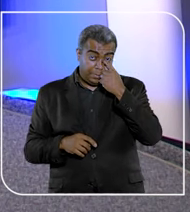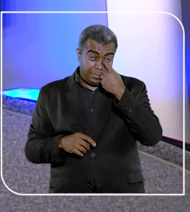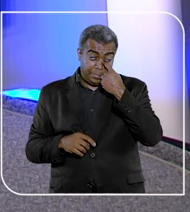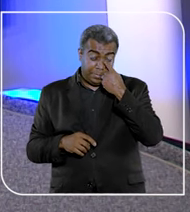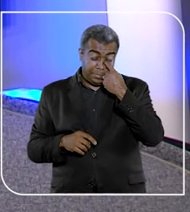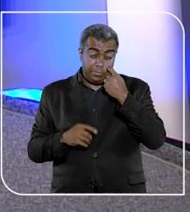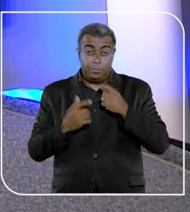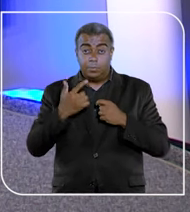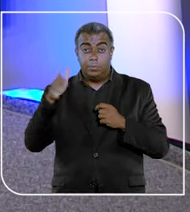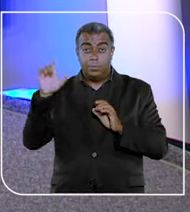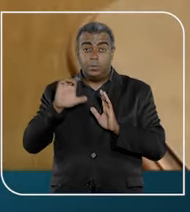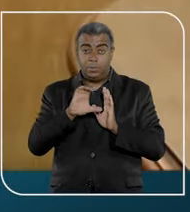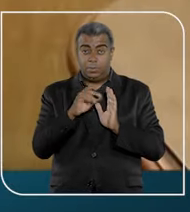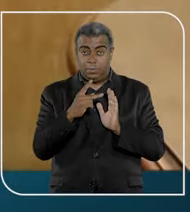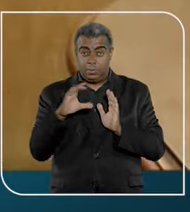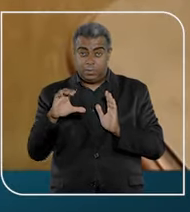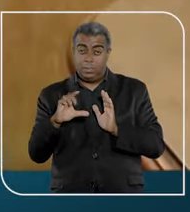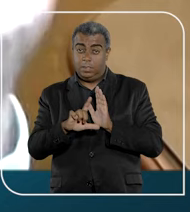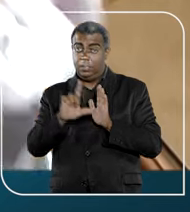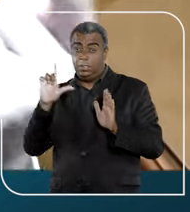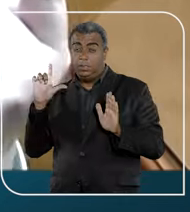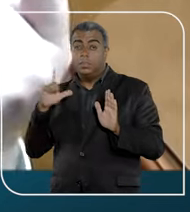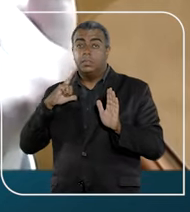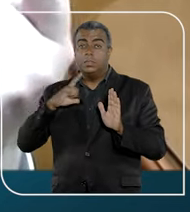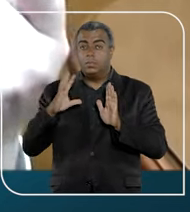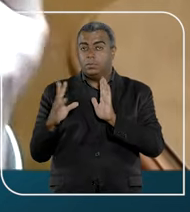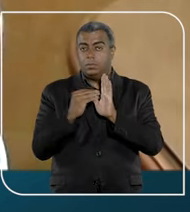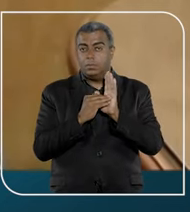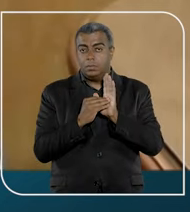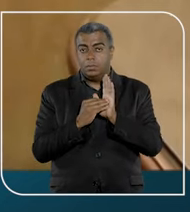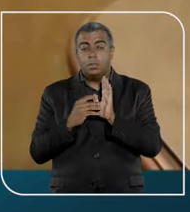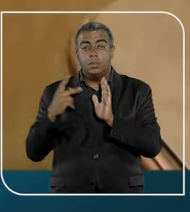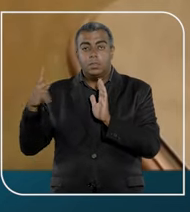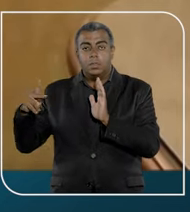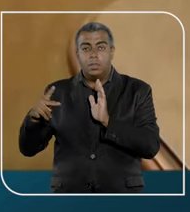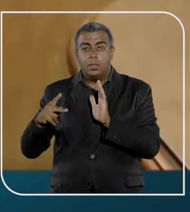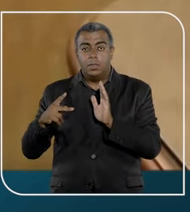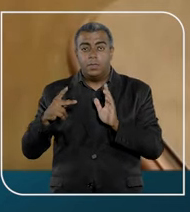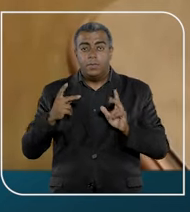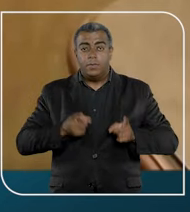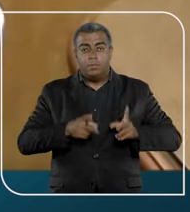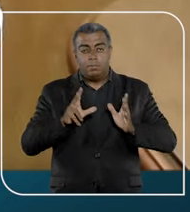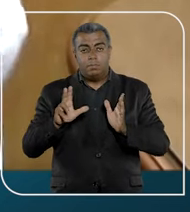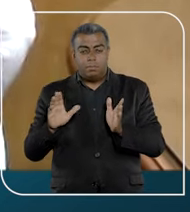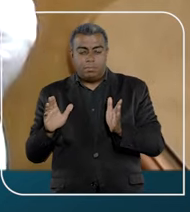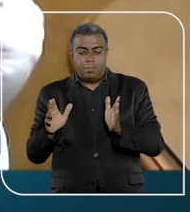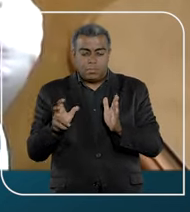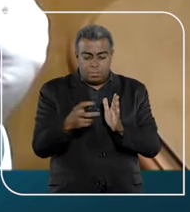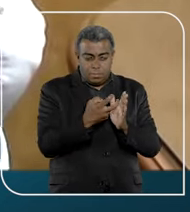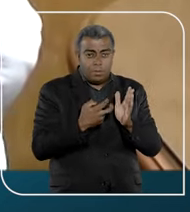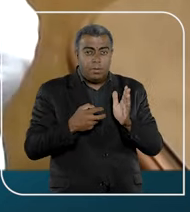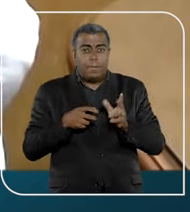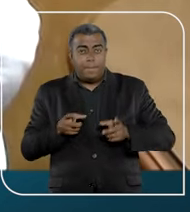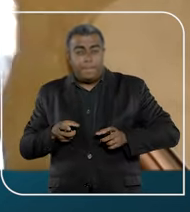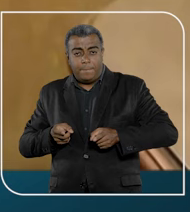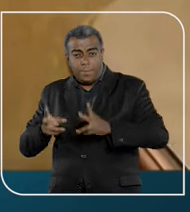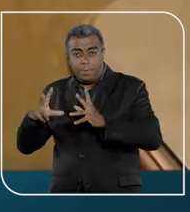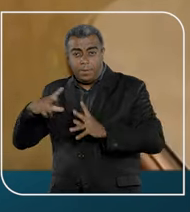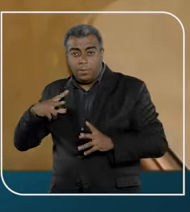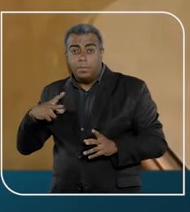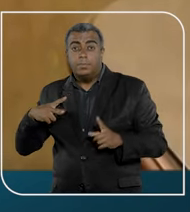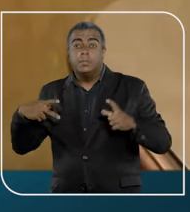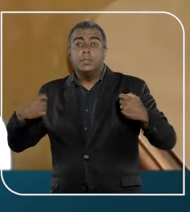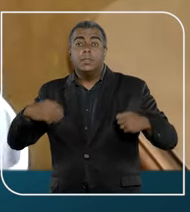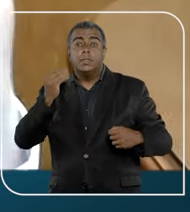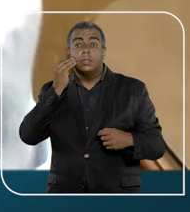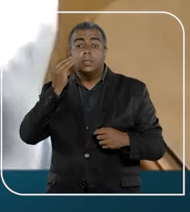que é no código anterior tinha previsão expressa na alienação por iniciativa particular